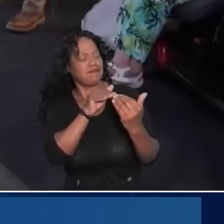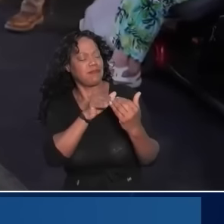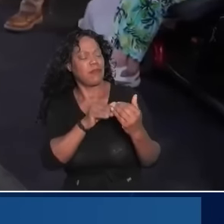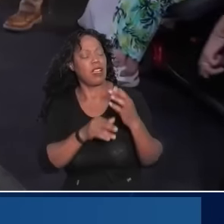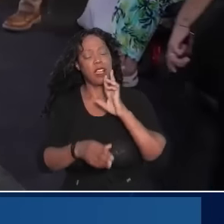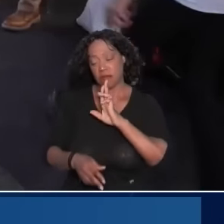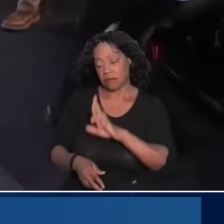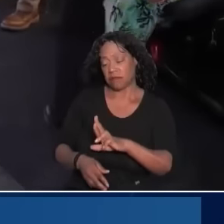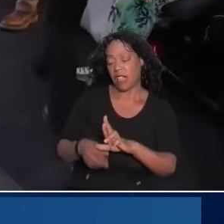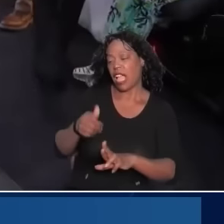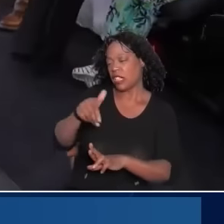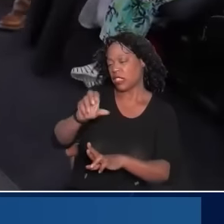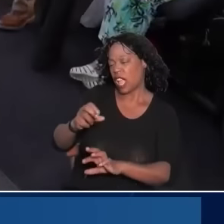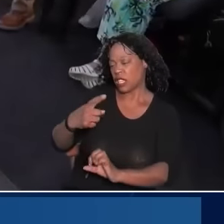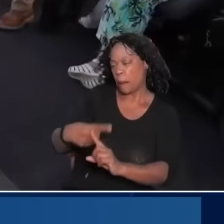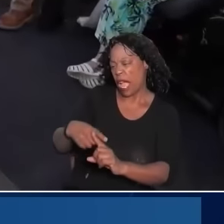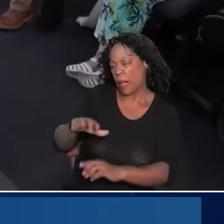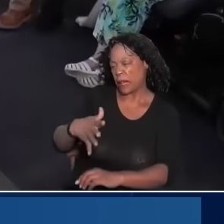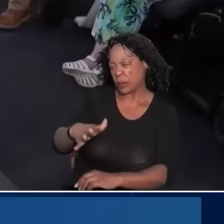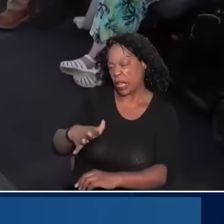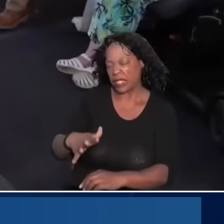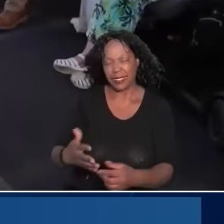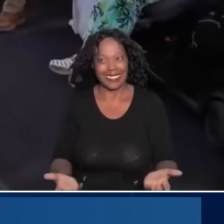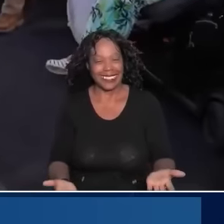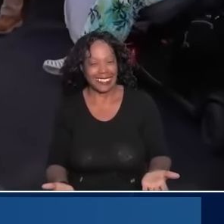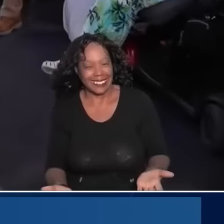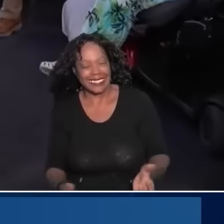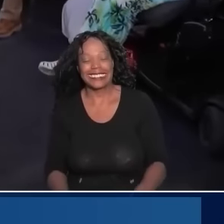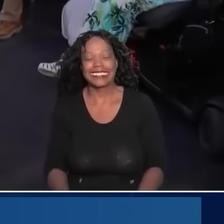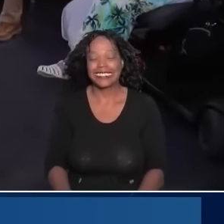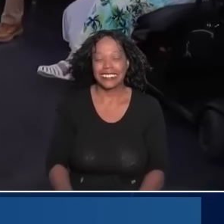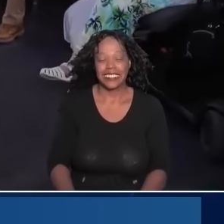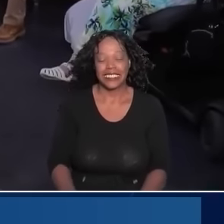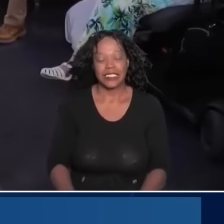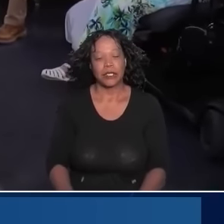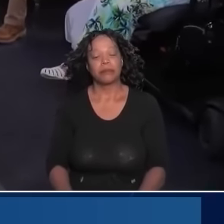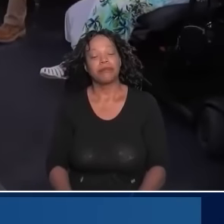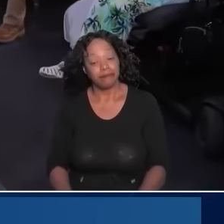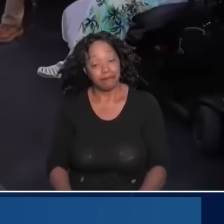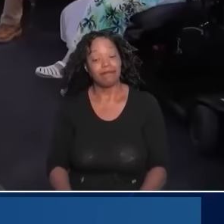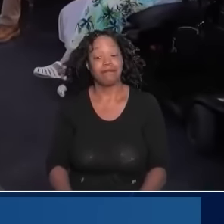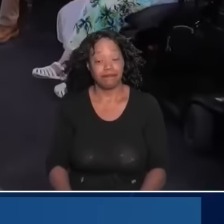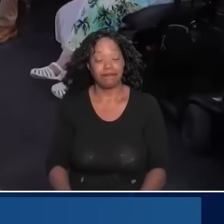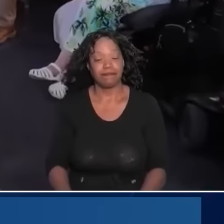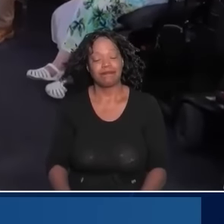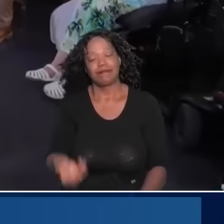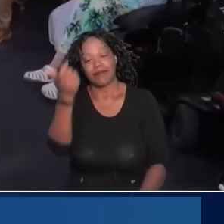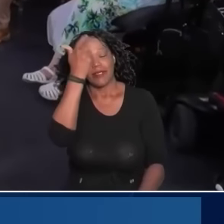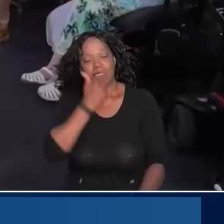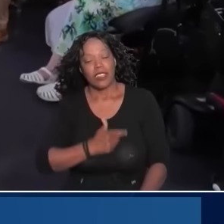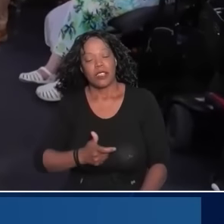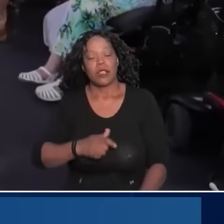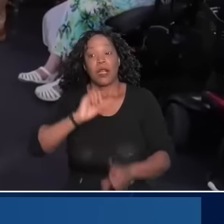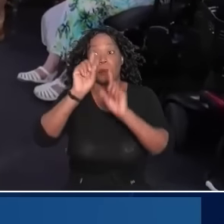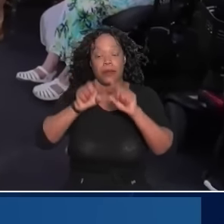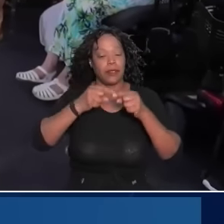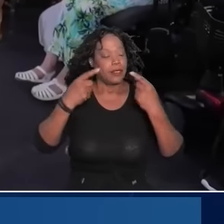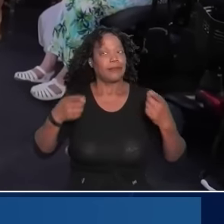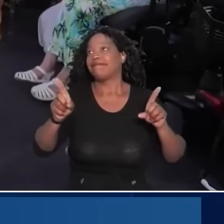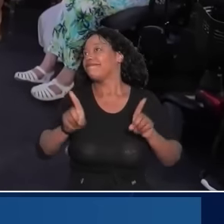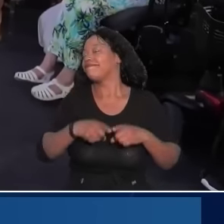que nenhuma lei fosse votada e que, justamente para que continuasse, né, essa terra de ninguém, esse